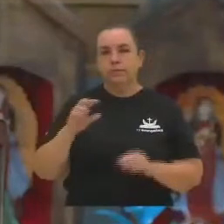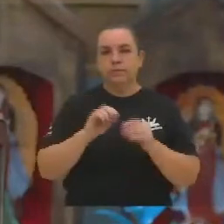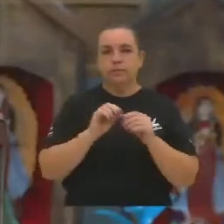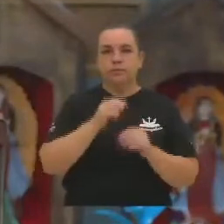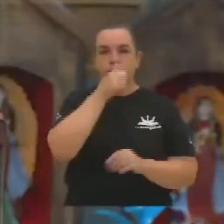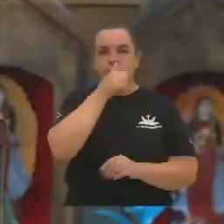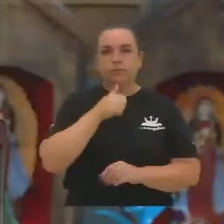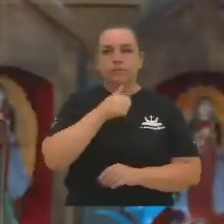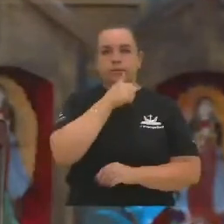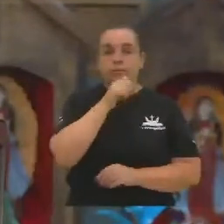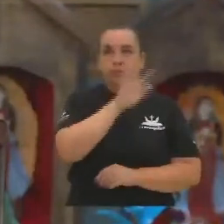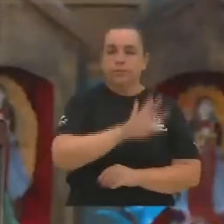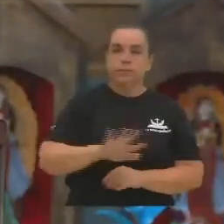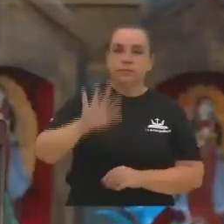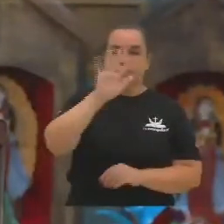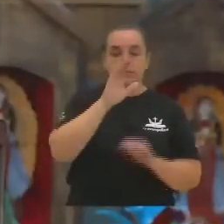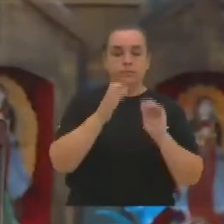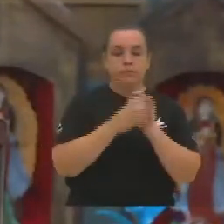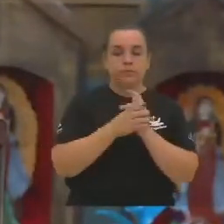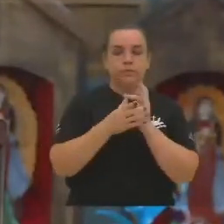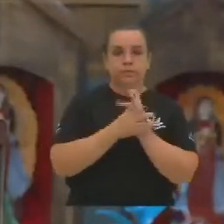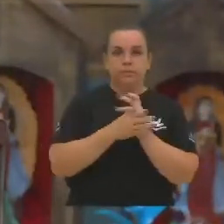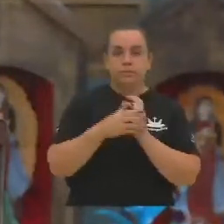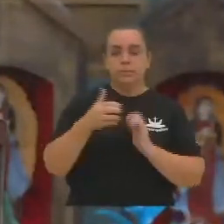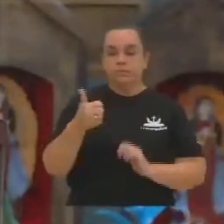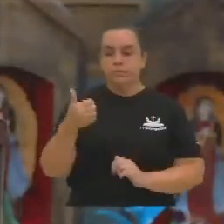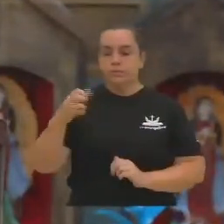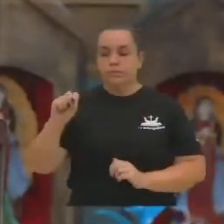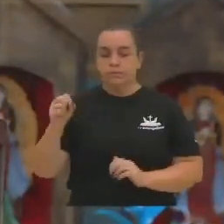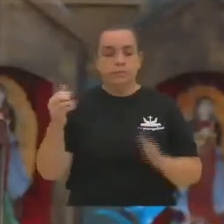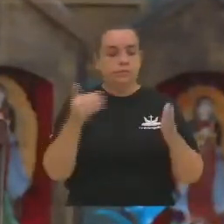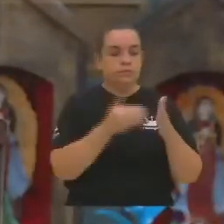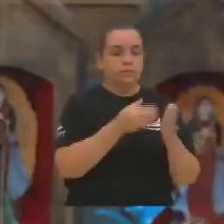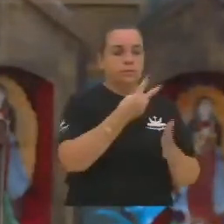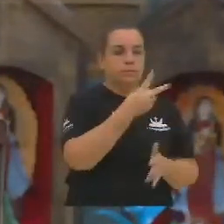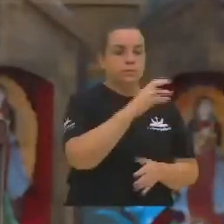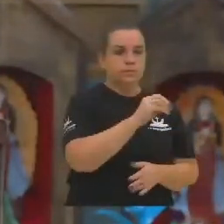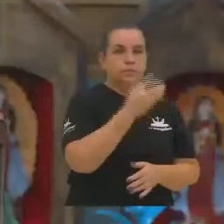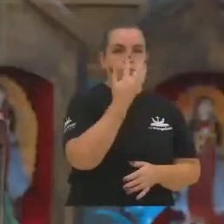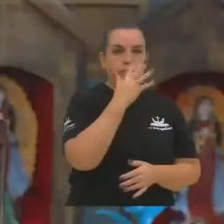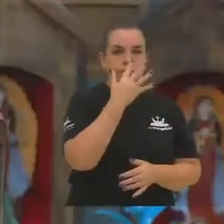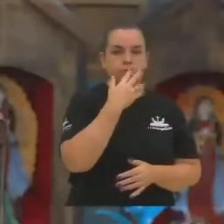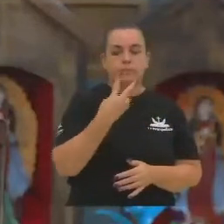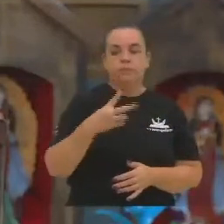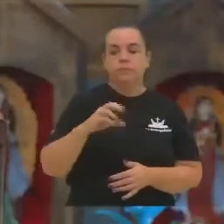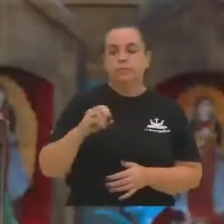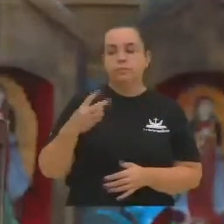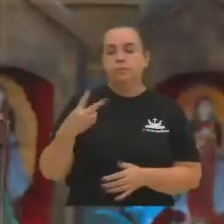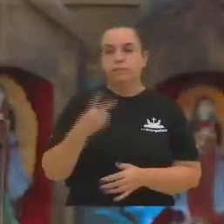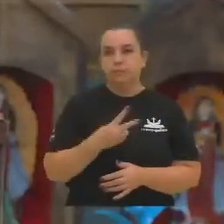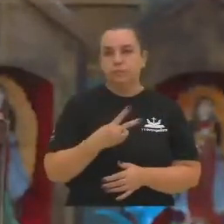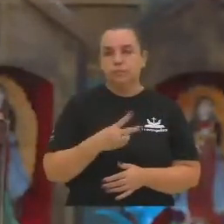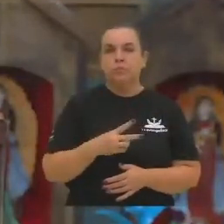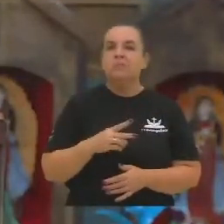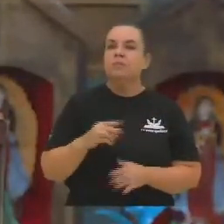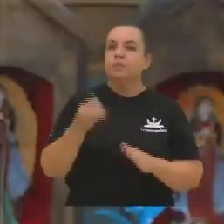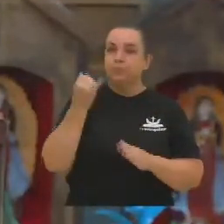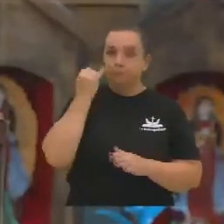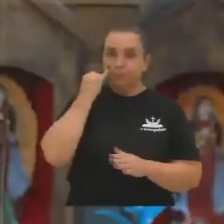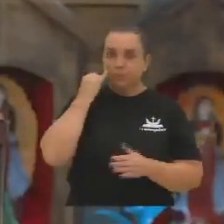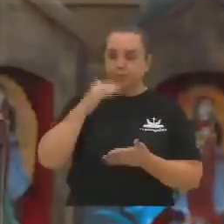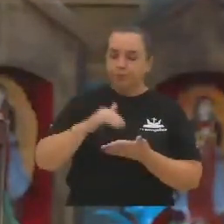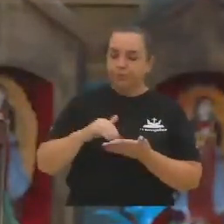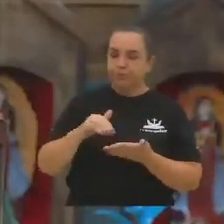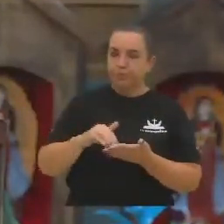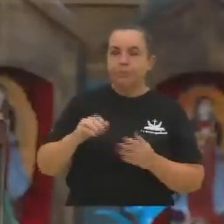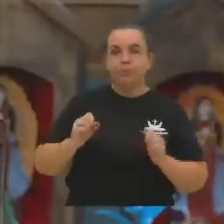Retiro para Casais entre 18 e 20 de fevereiro de 2022. Informações na